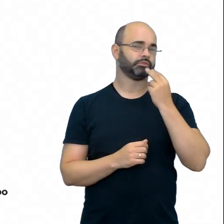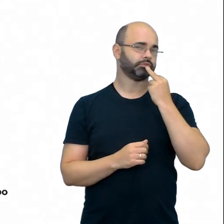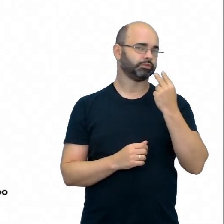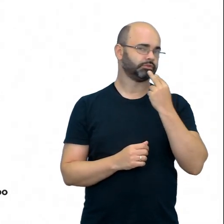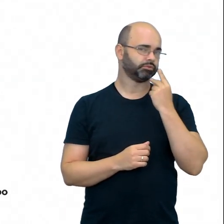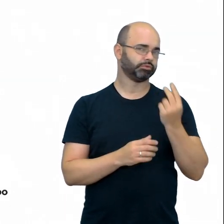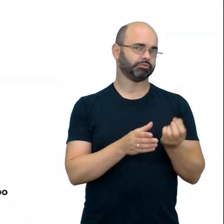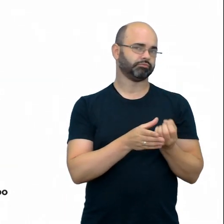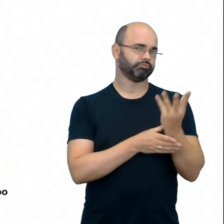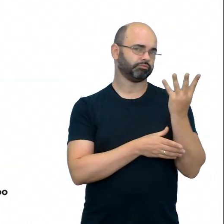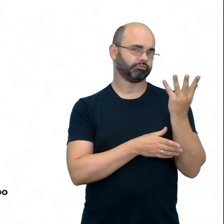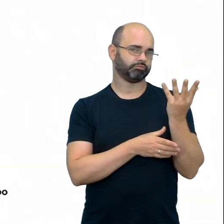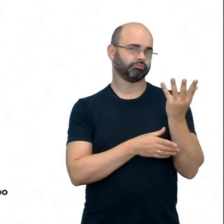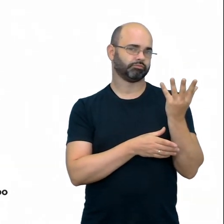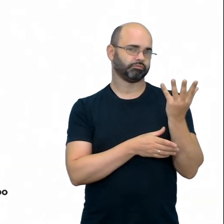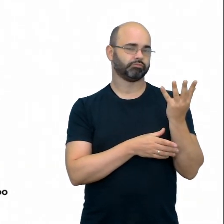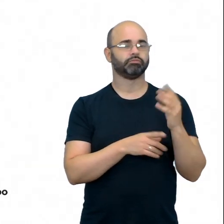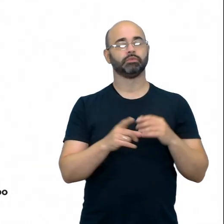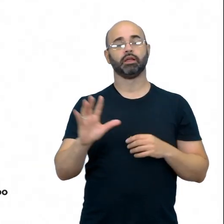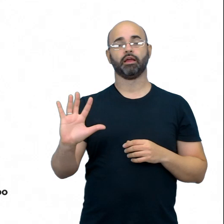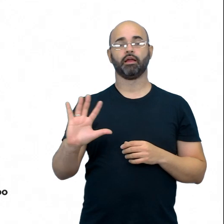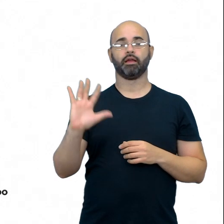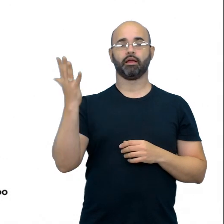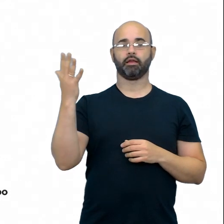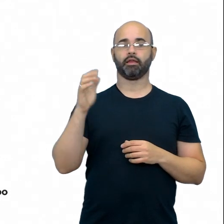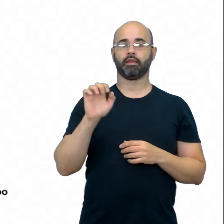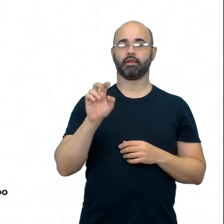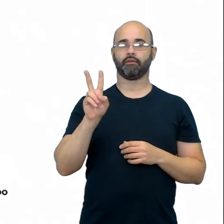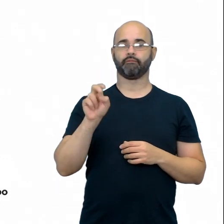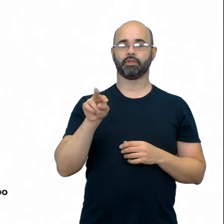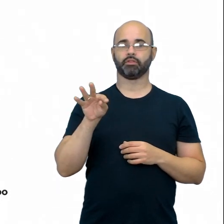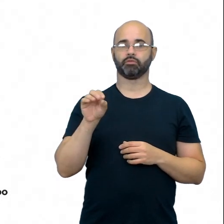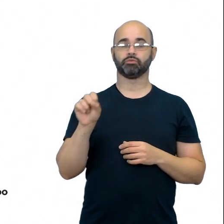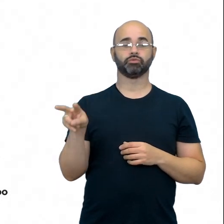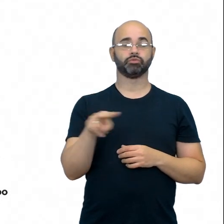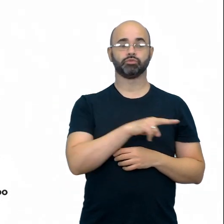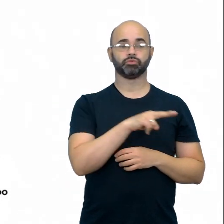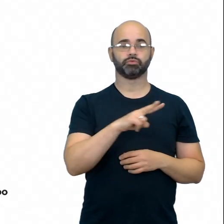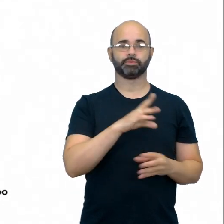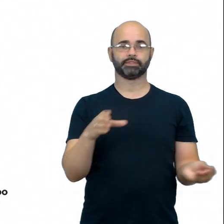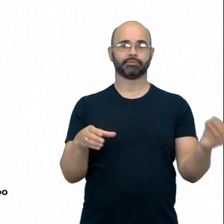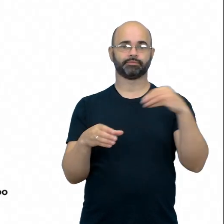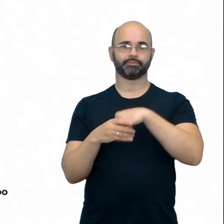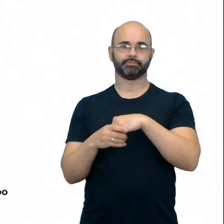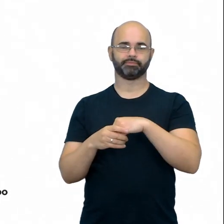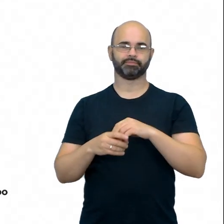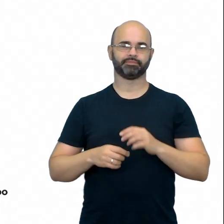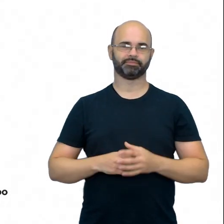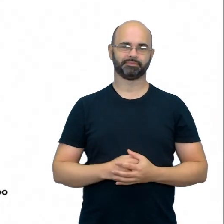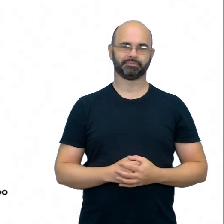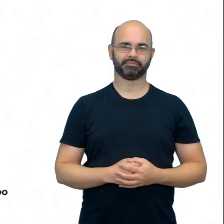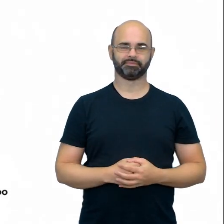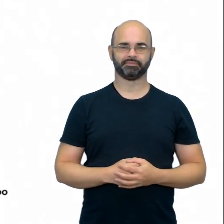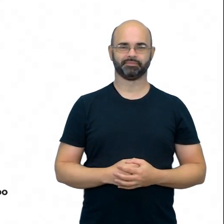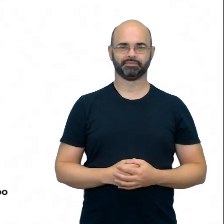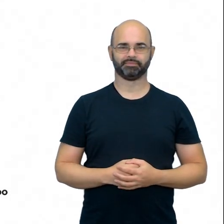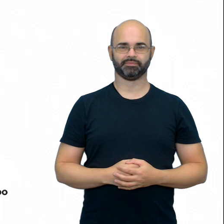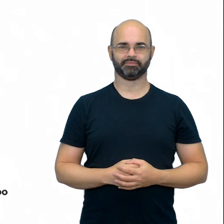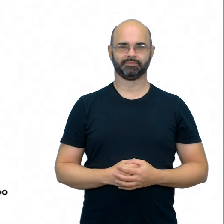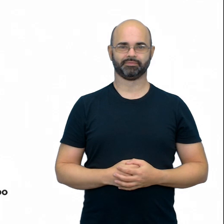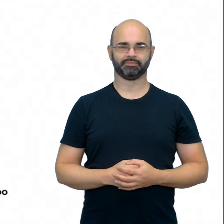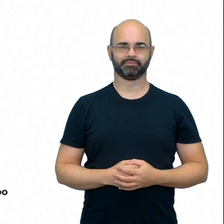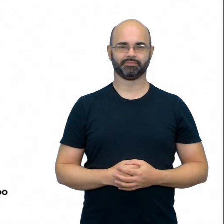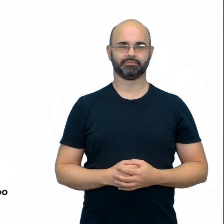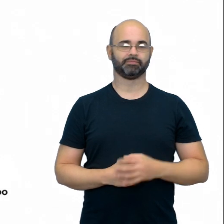dos eventos nos quais ambas as práticas se acham presentes. Oralidade e